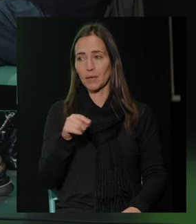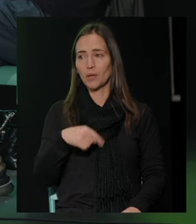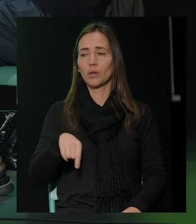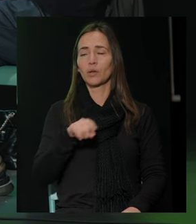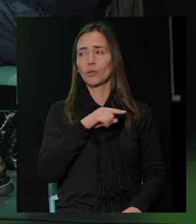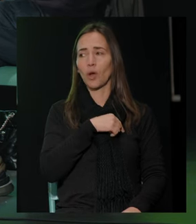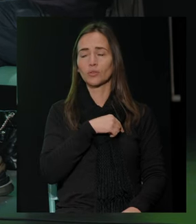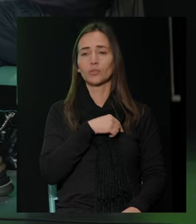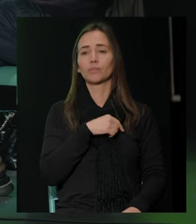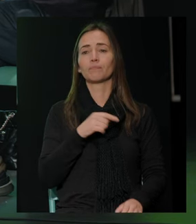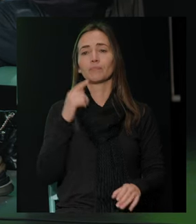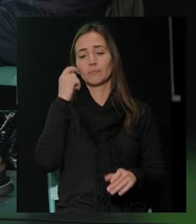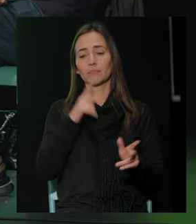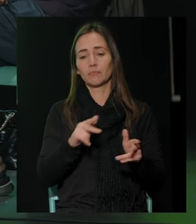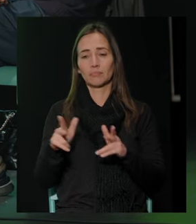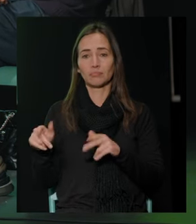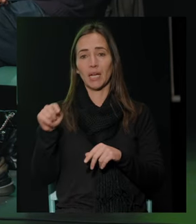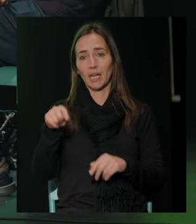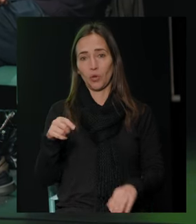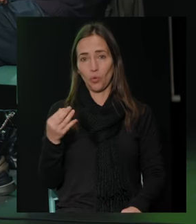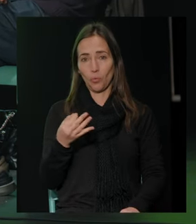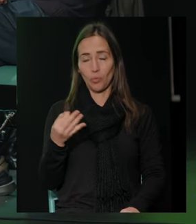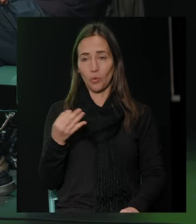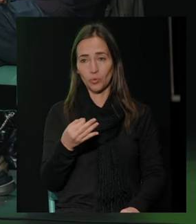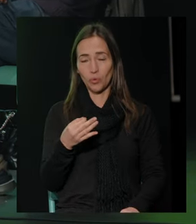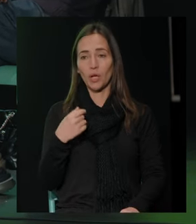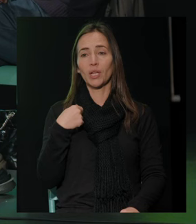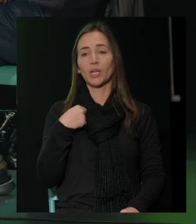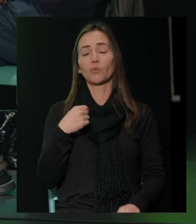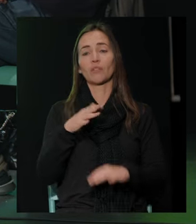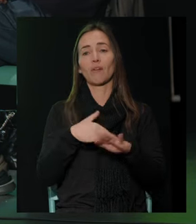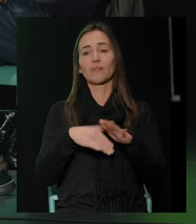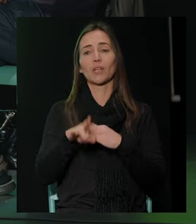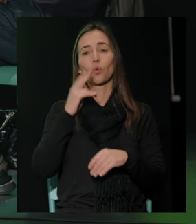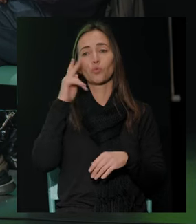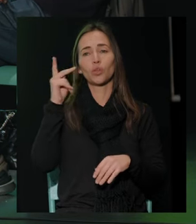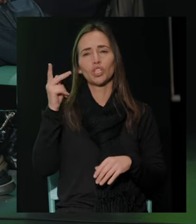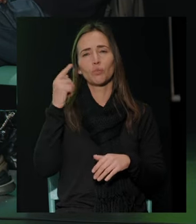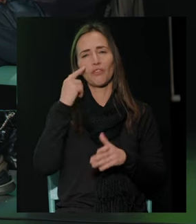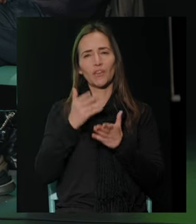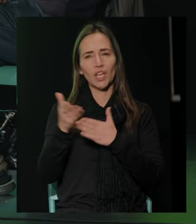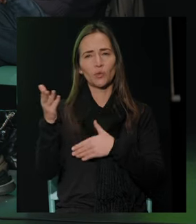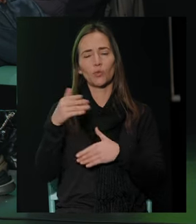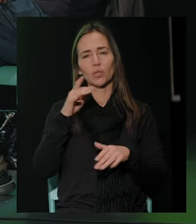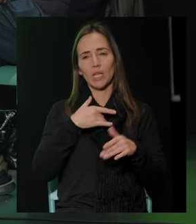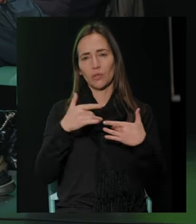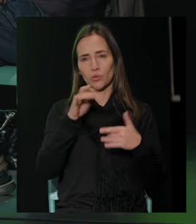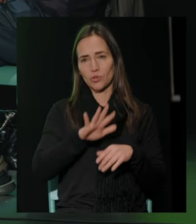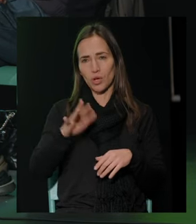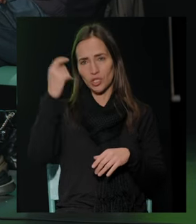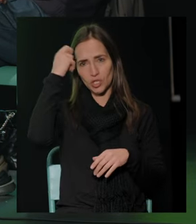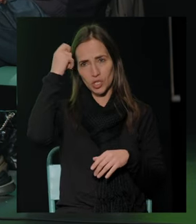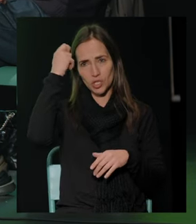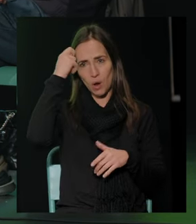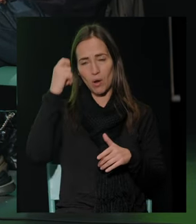nós inauguramos a série precisamente aqui no Porto. Eu estava a fazer o Turismo Infinito no Teatro São João, no âmbito do Centenário, e iniciámos,